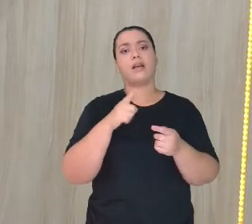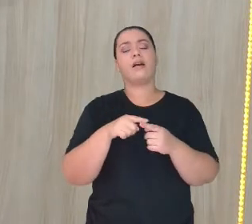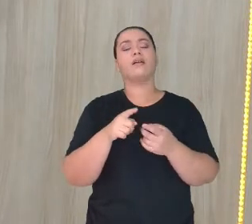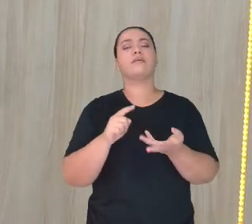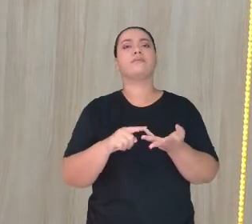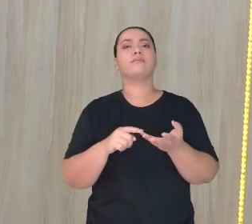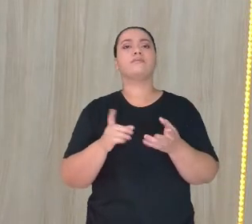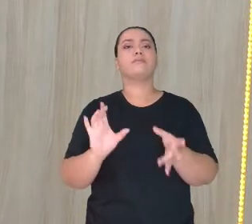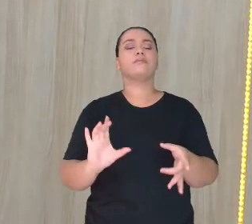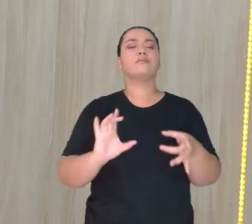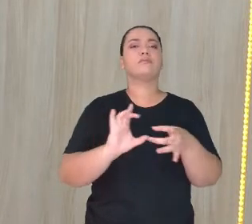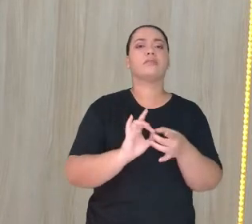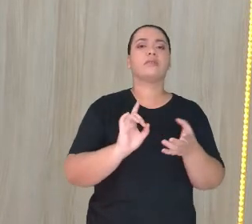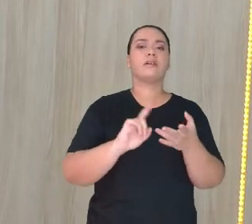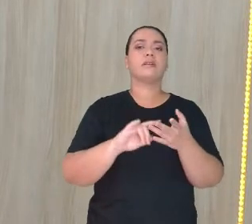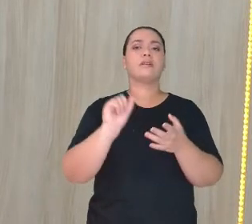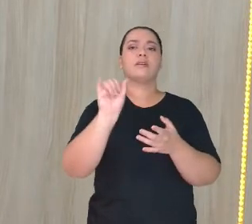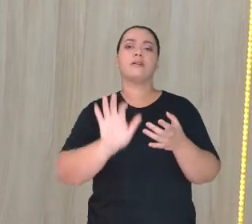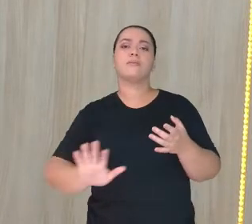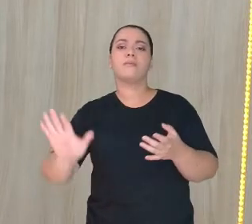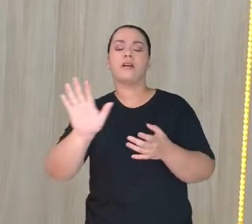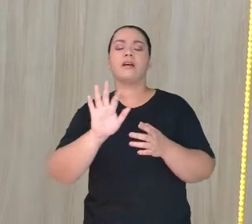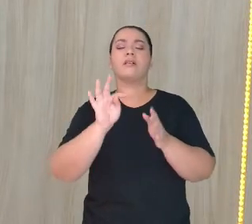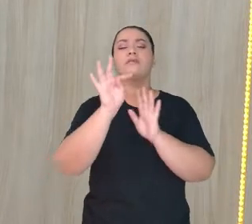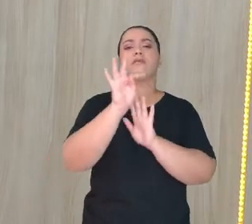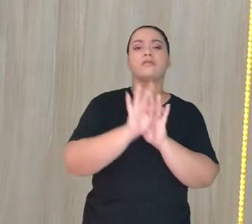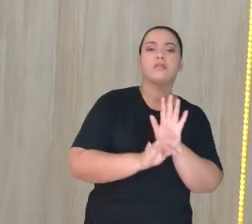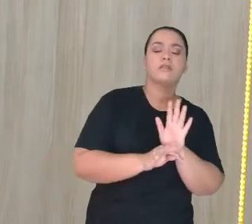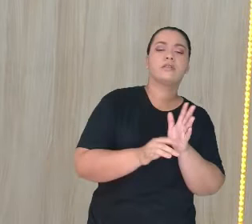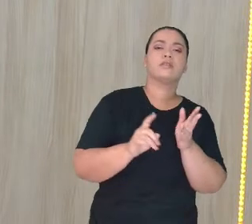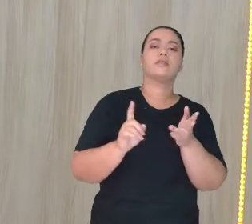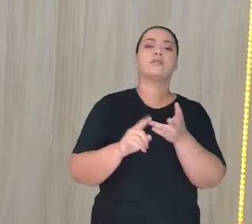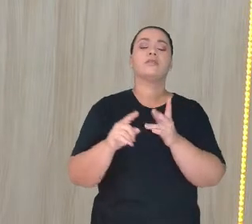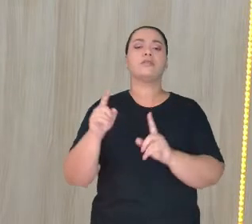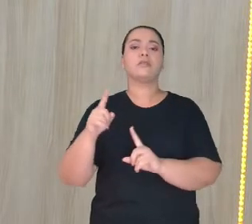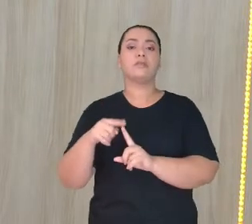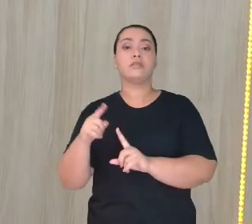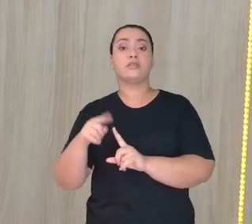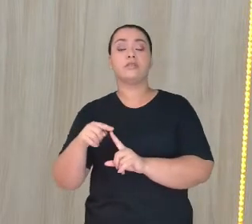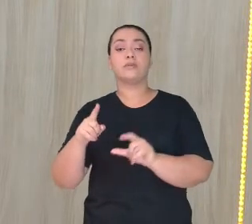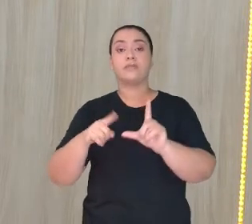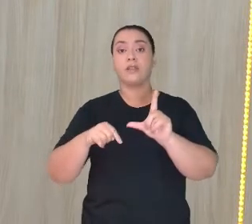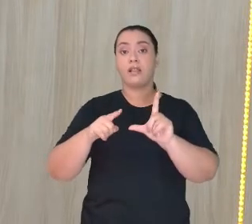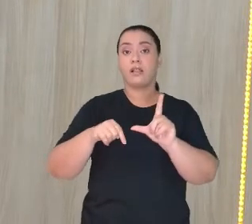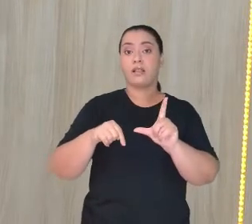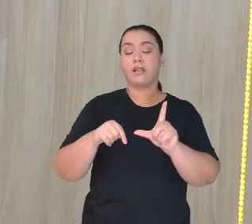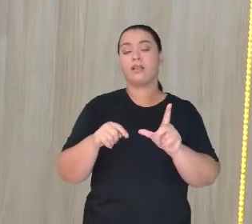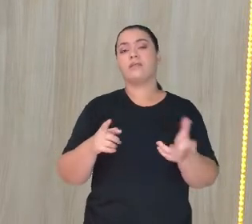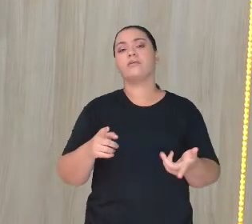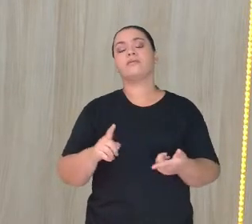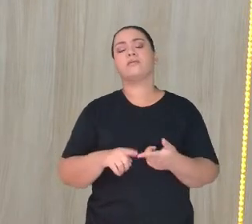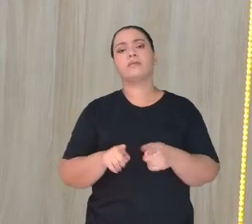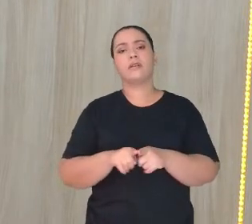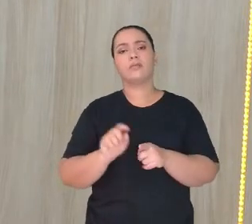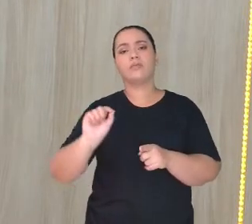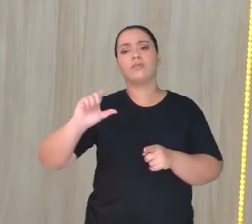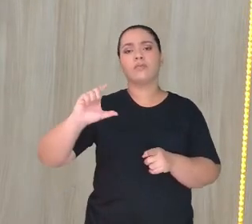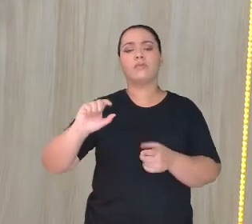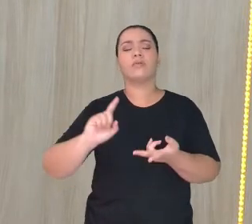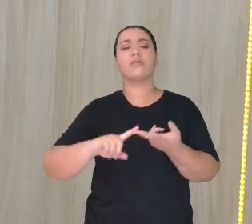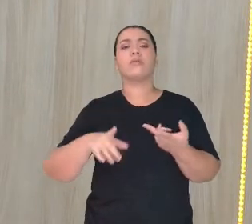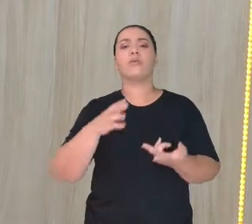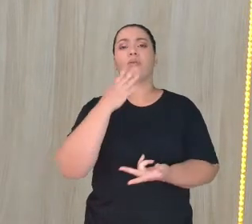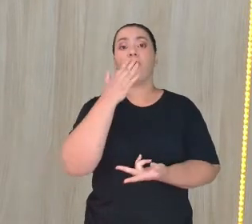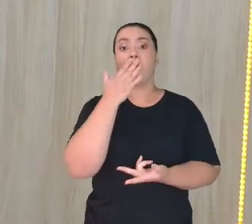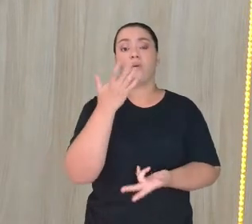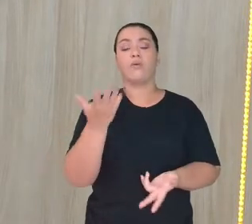associação entre imagem, texto, e não só imagem e texto, mas tipografia, que é o tipo da letra, a fonte, a cor,